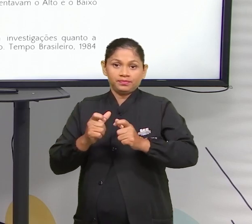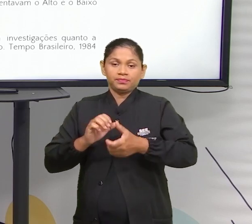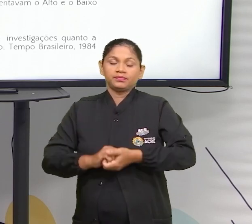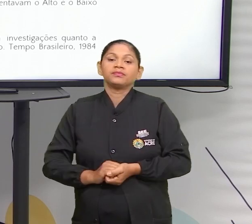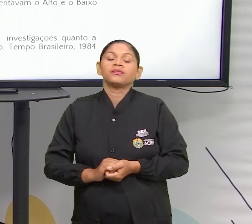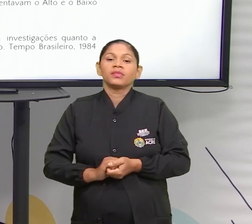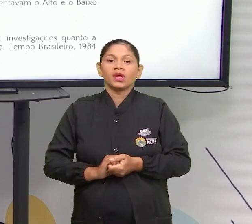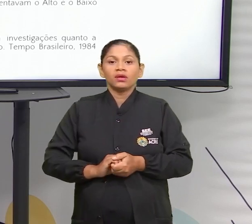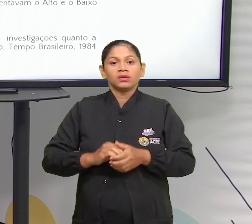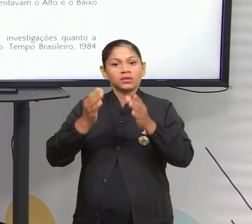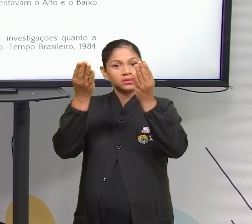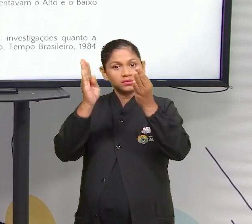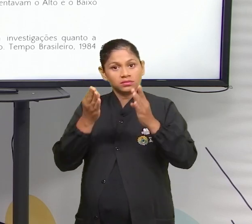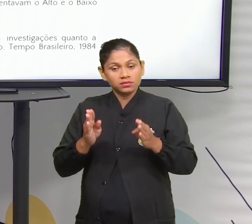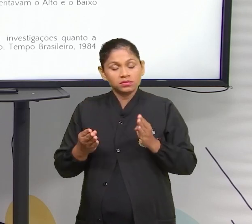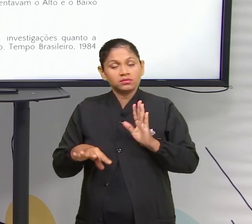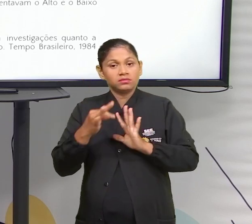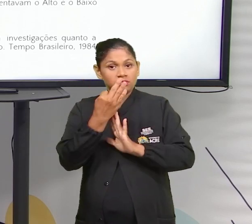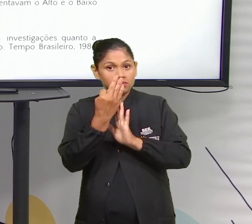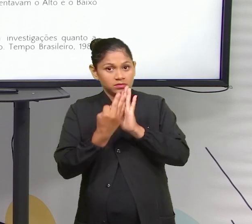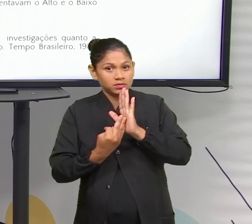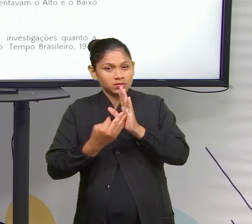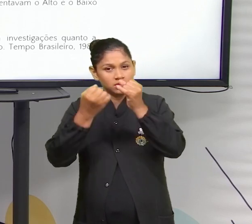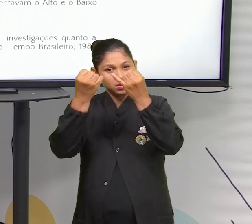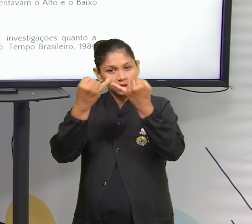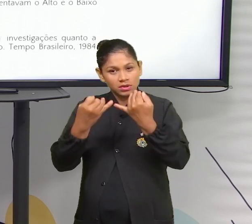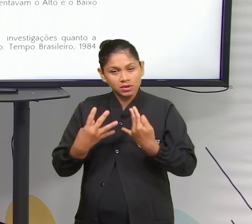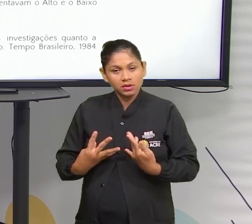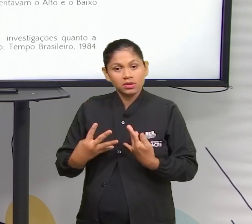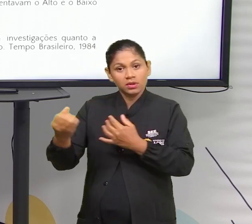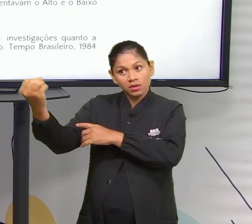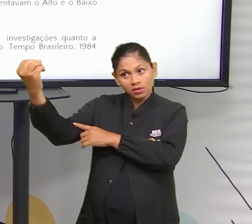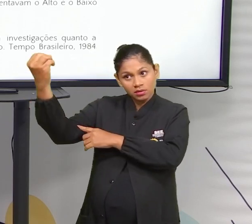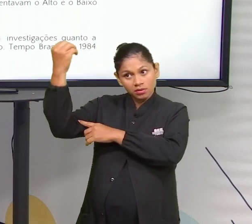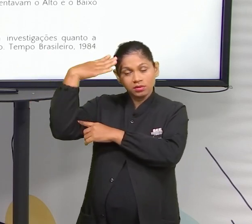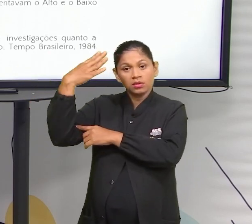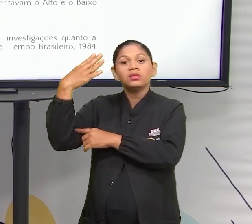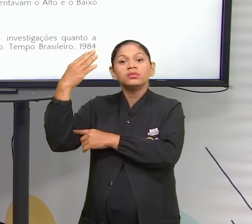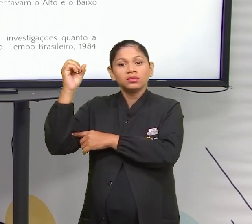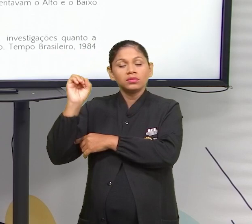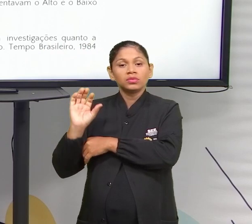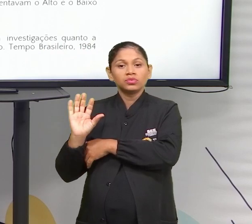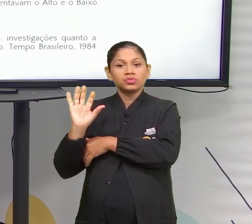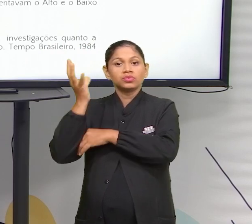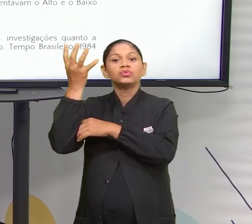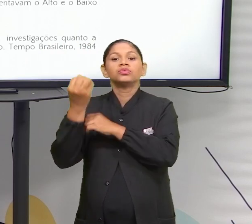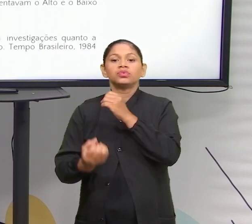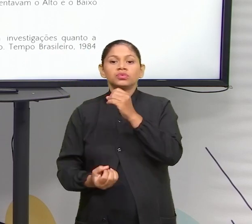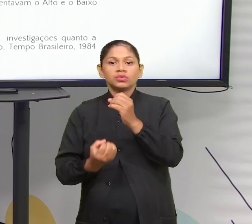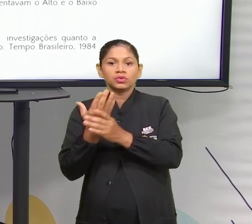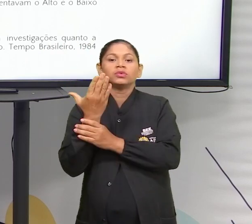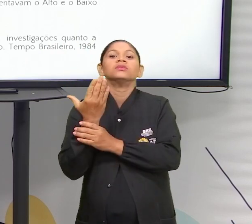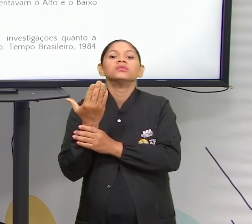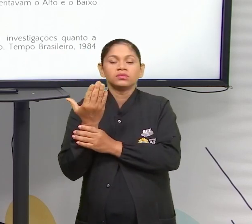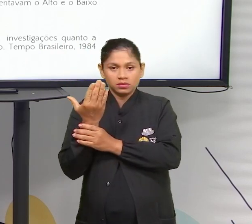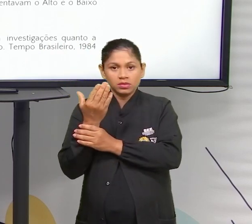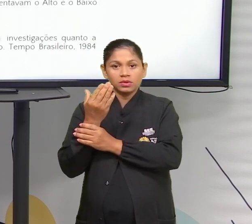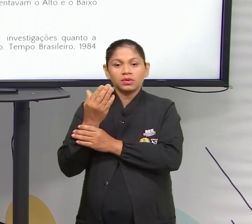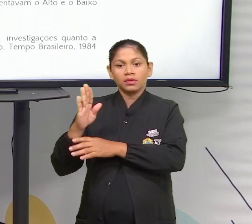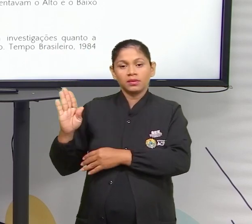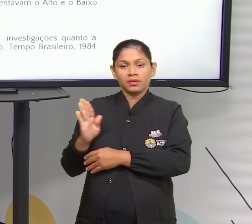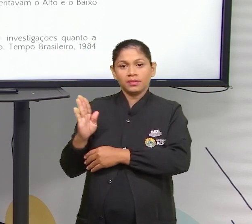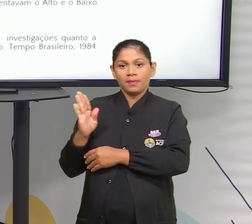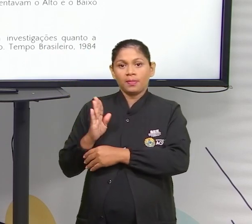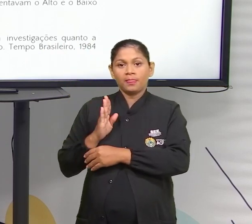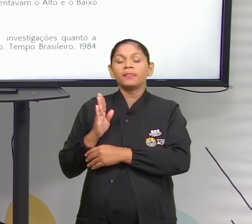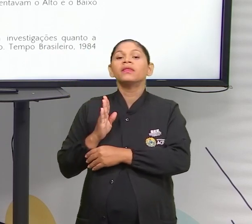essa é a análise feita ao longo do texto, explicando o iluminismo é um movimento que surge no seio da burguesia. A burguesia que representa a classe